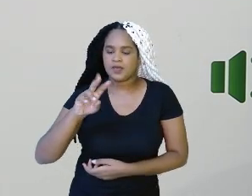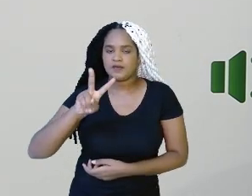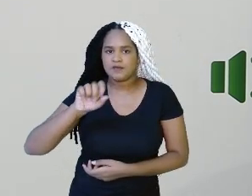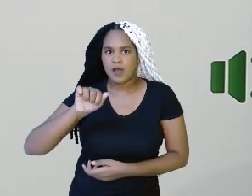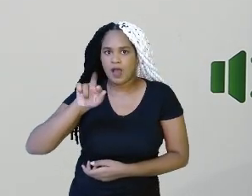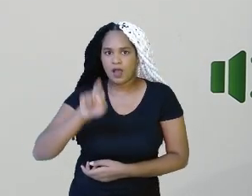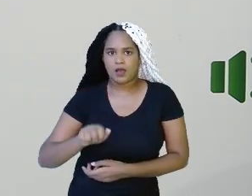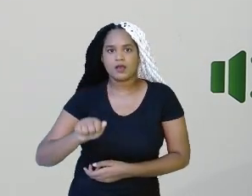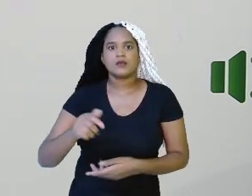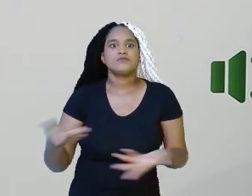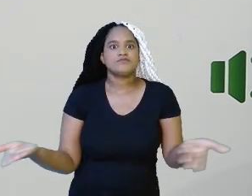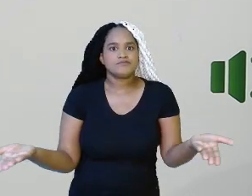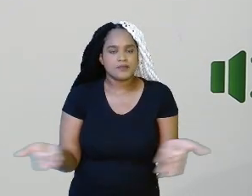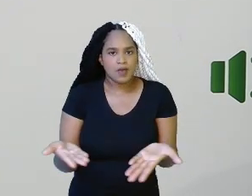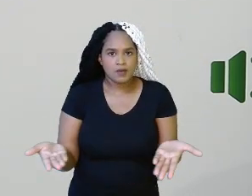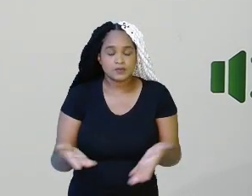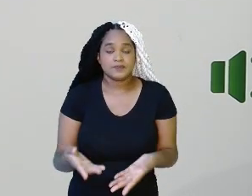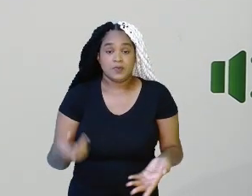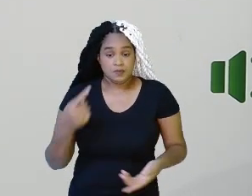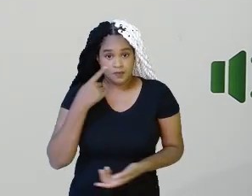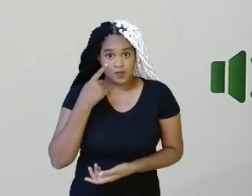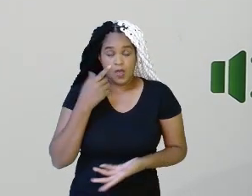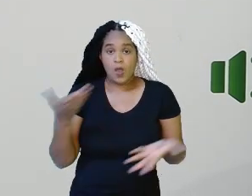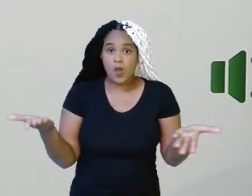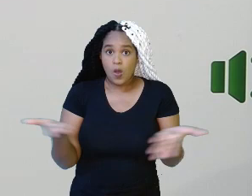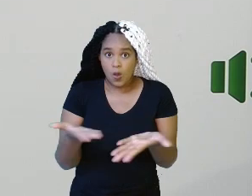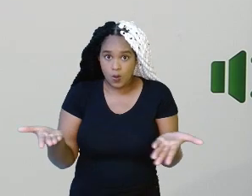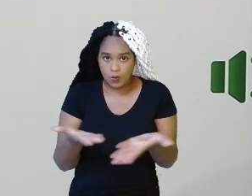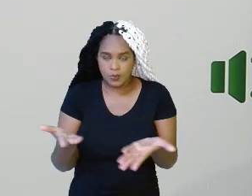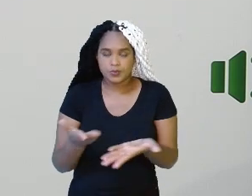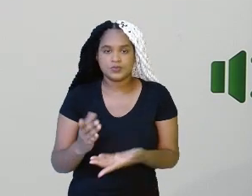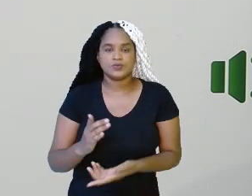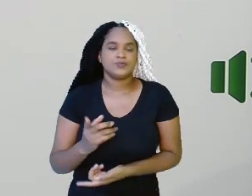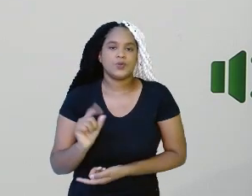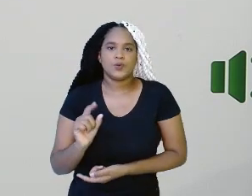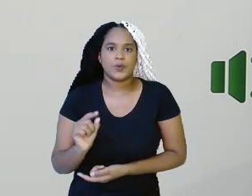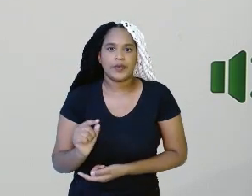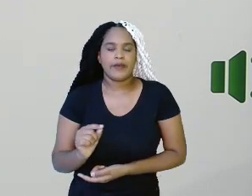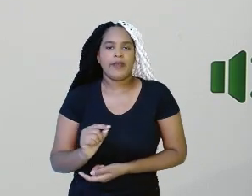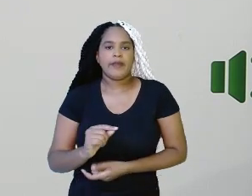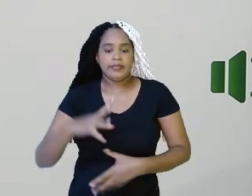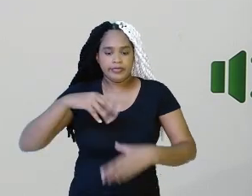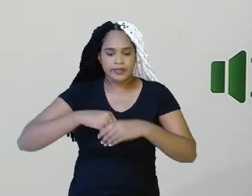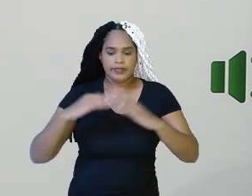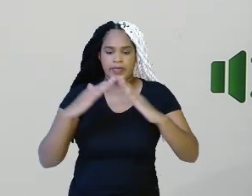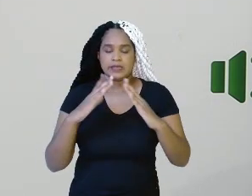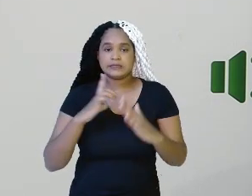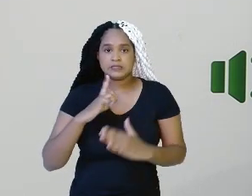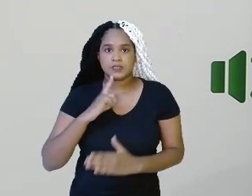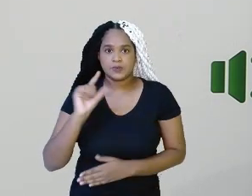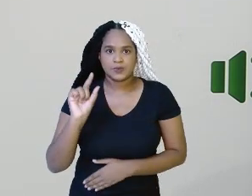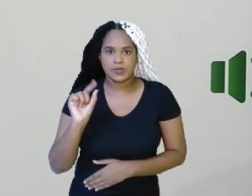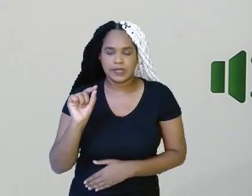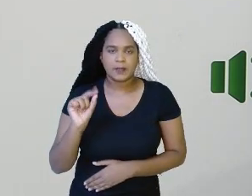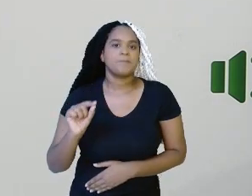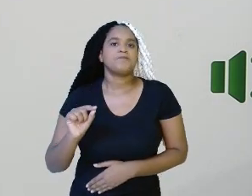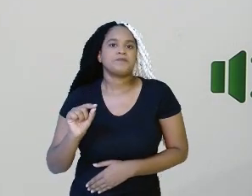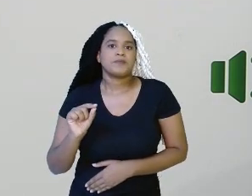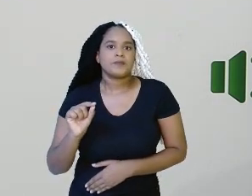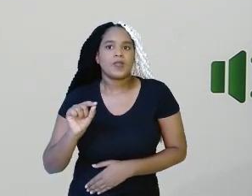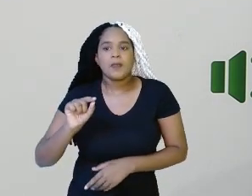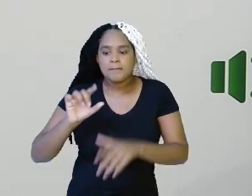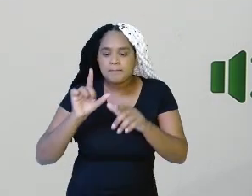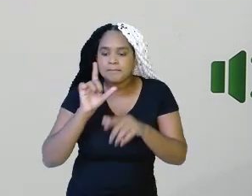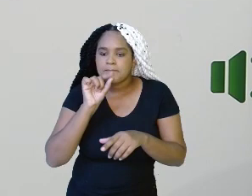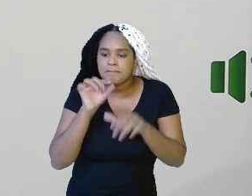dias de hoje, a gente cria pássaros, muitas pessoas criam cachorro, gato. E os indígenas, naquela